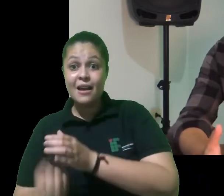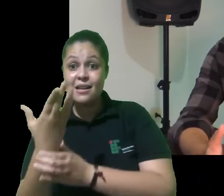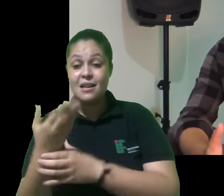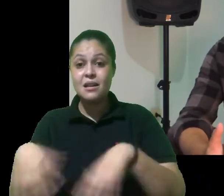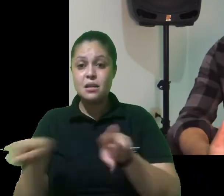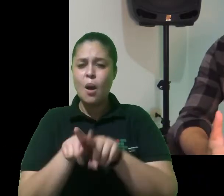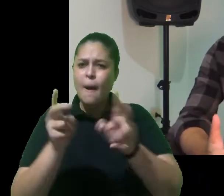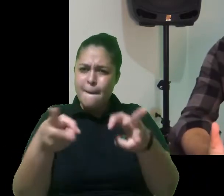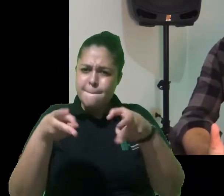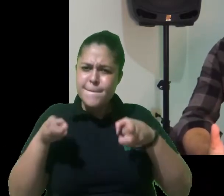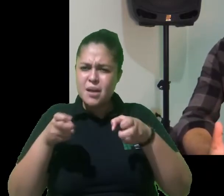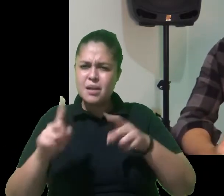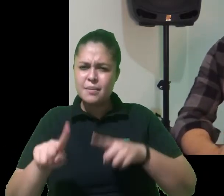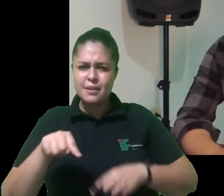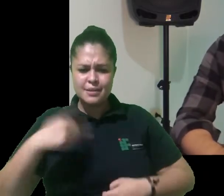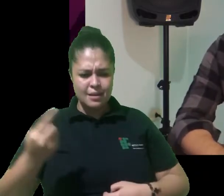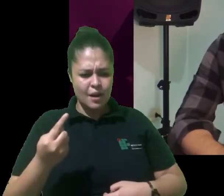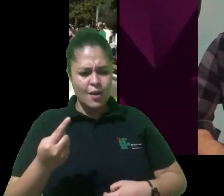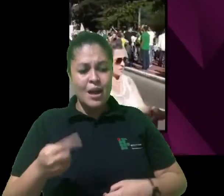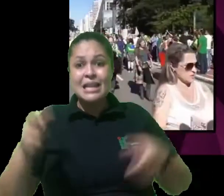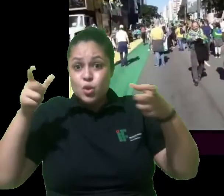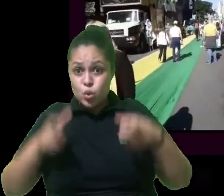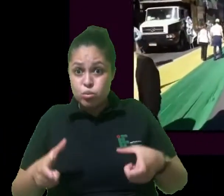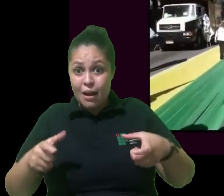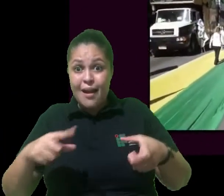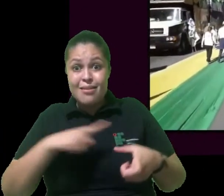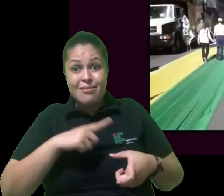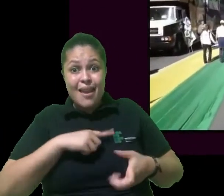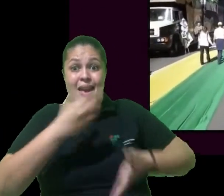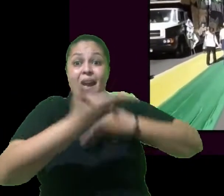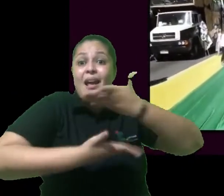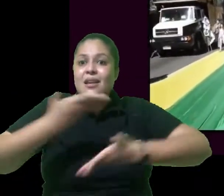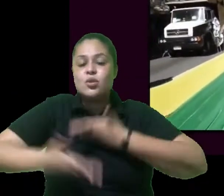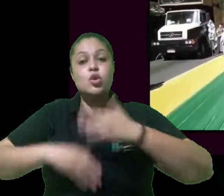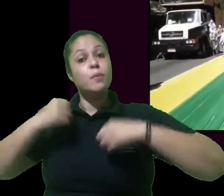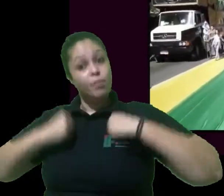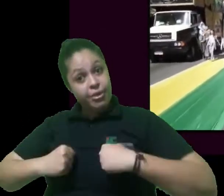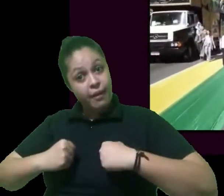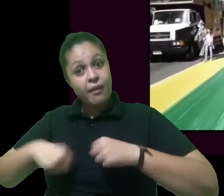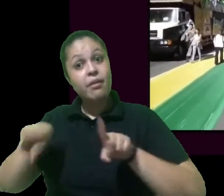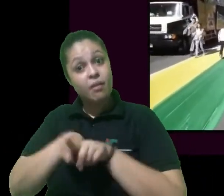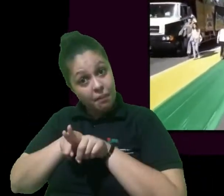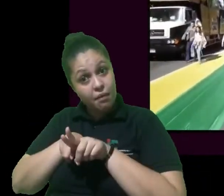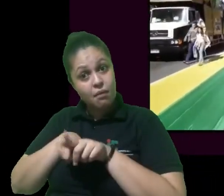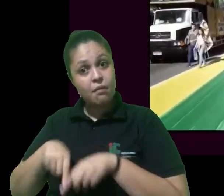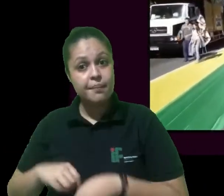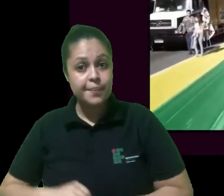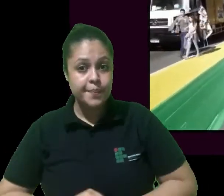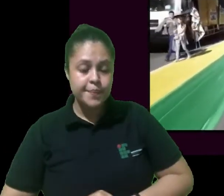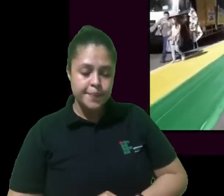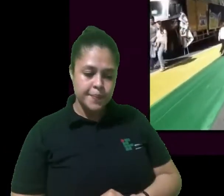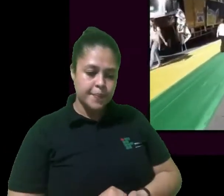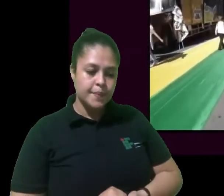e a produção. E percebemos então que nesse território se estabelecem relações de poder.